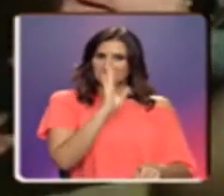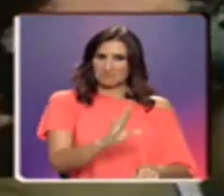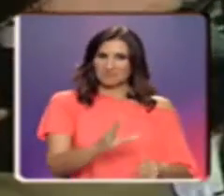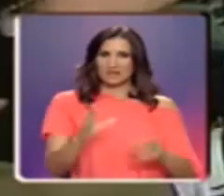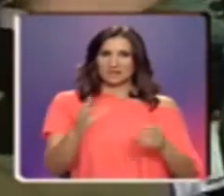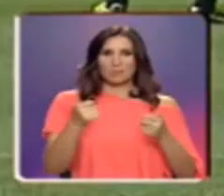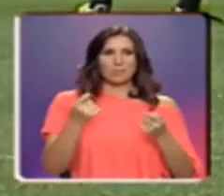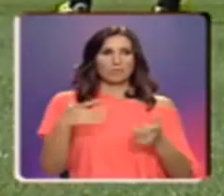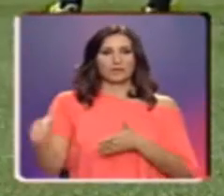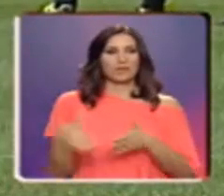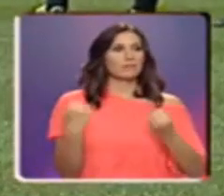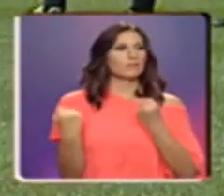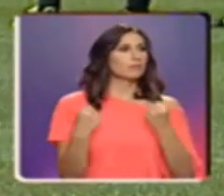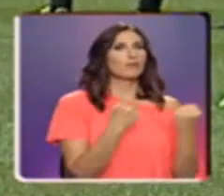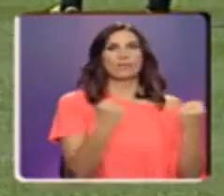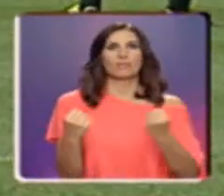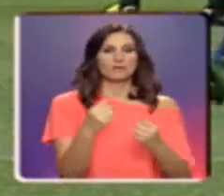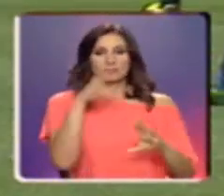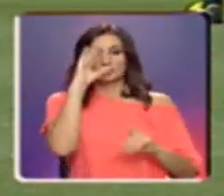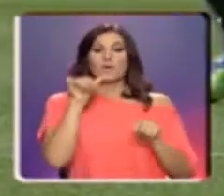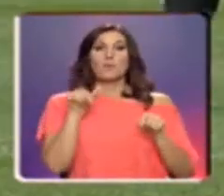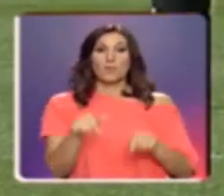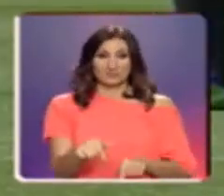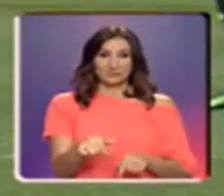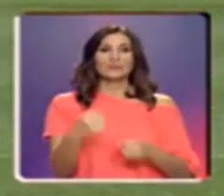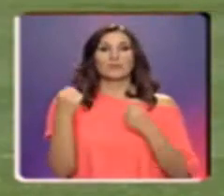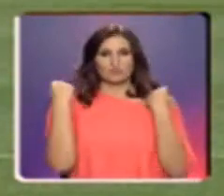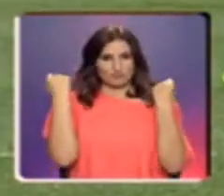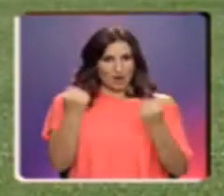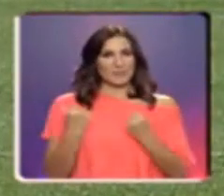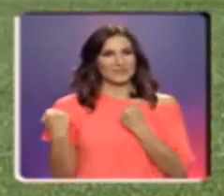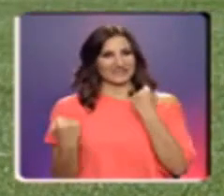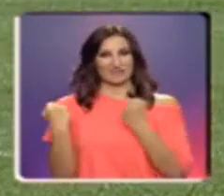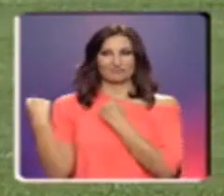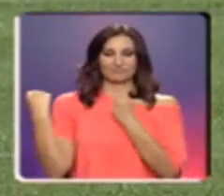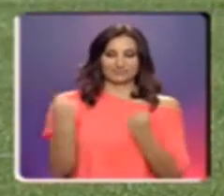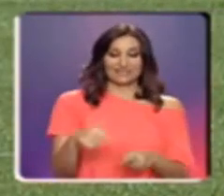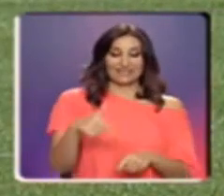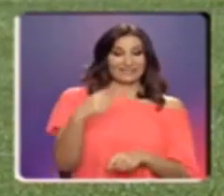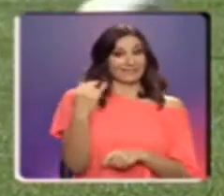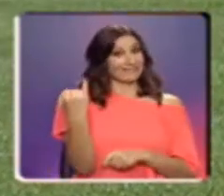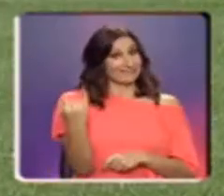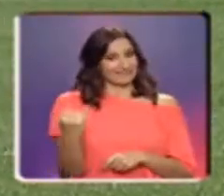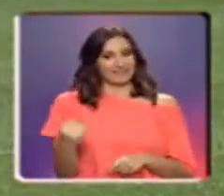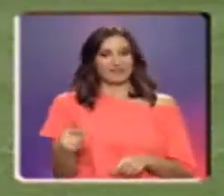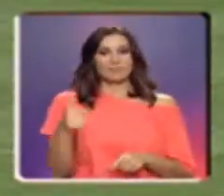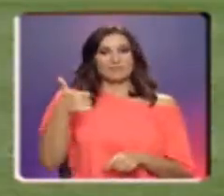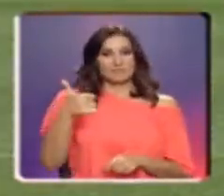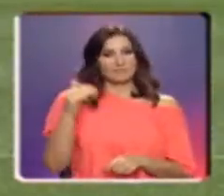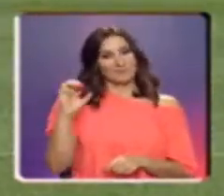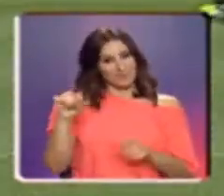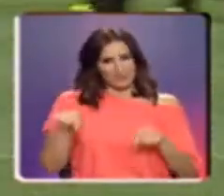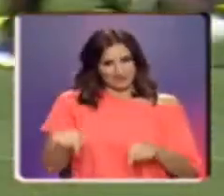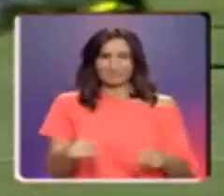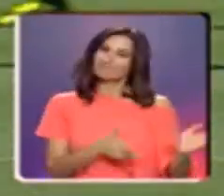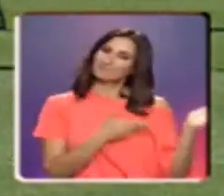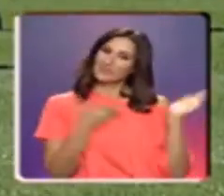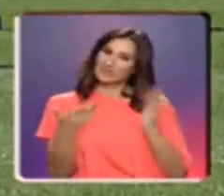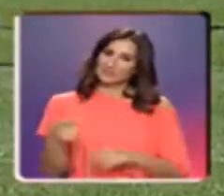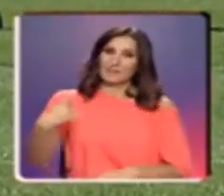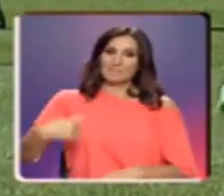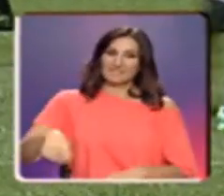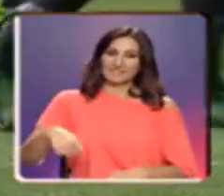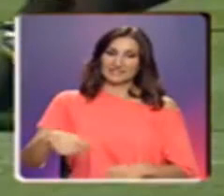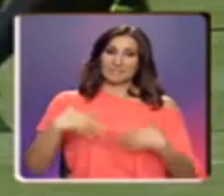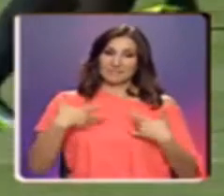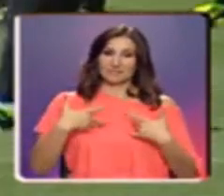sentido de orientação, encontrou hoje o caminho para o Você na TV. Bruno de Carvalho é hoje nosso convidado, o Presidente